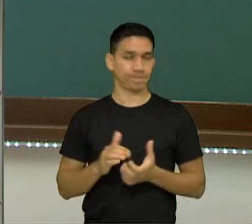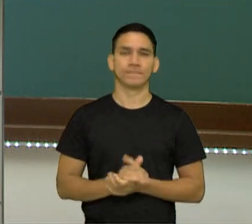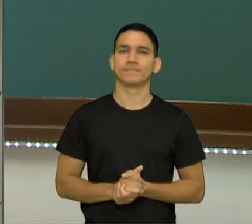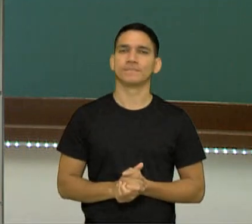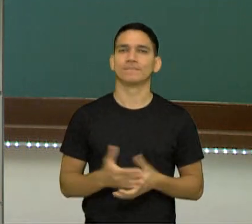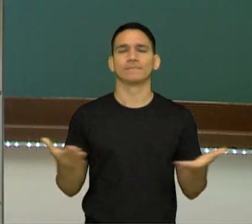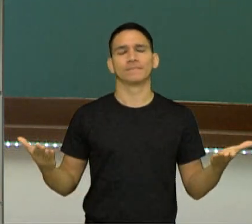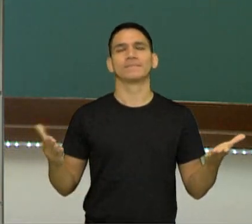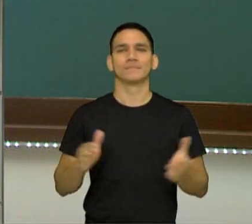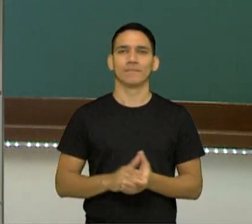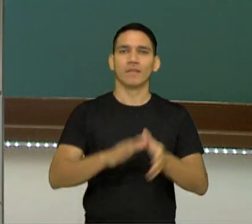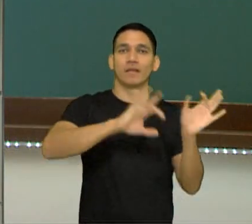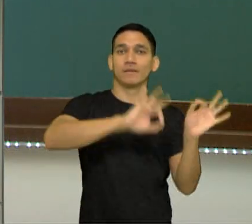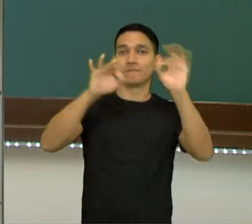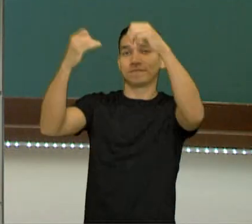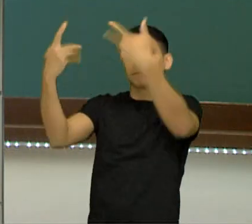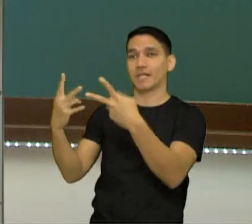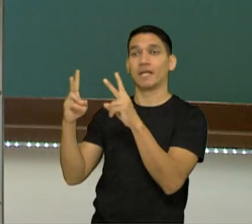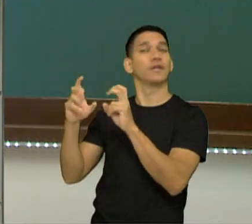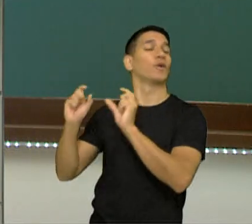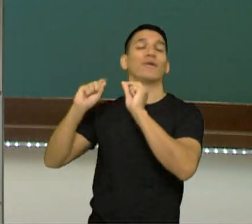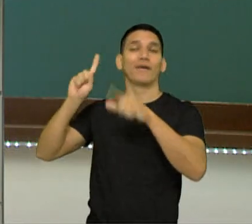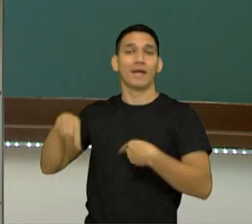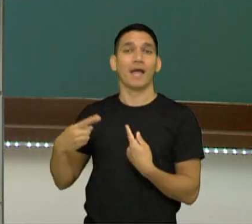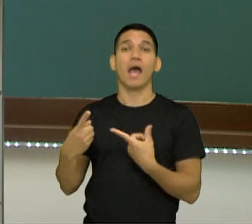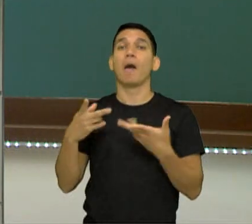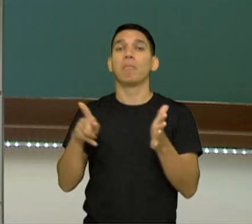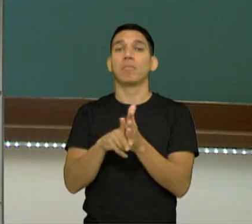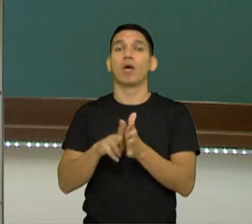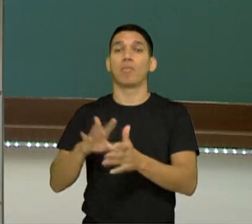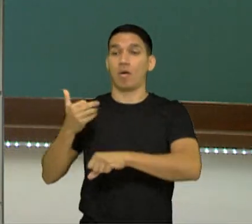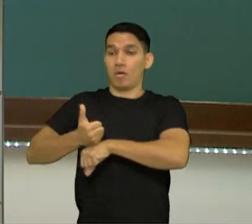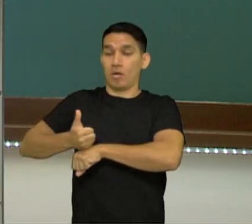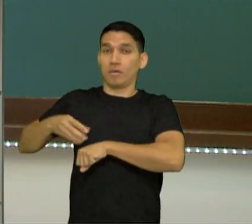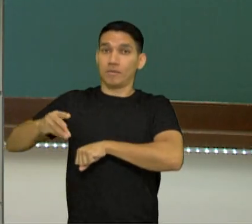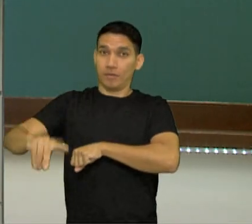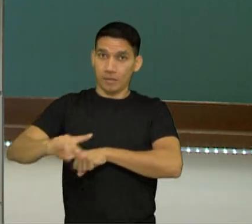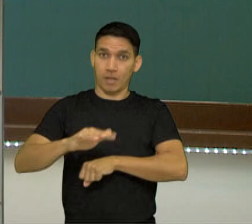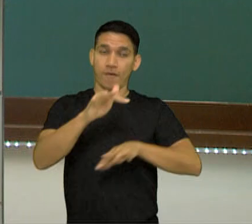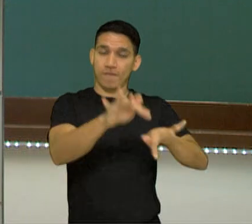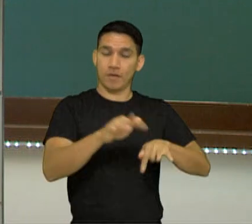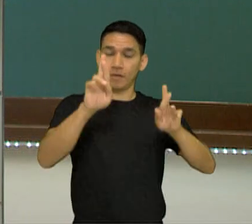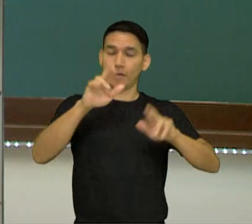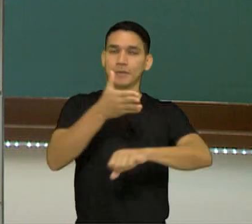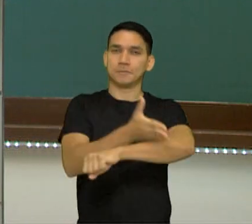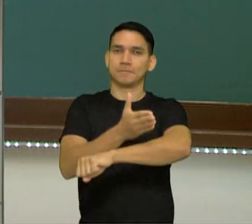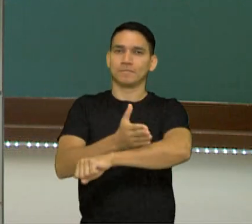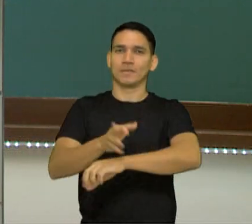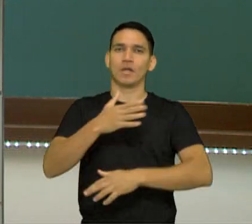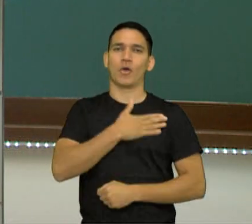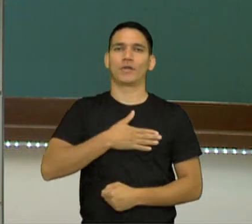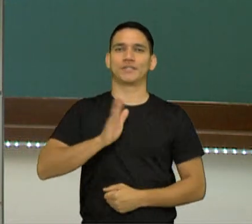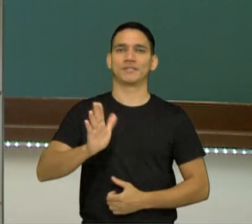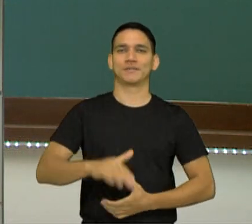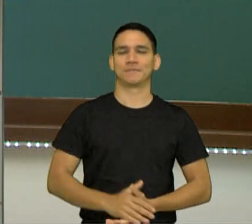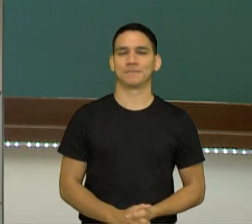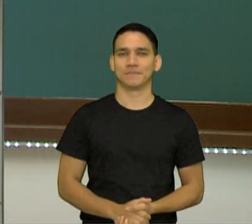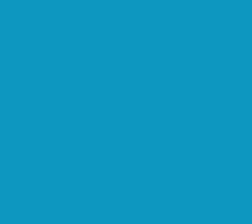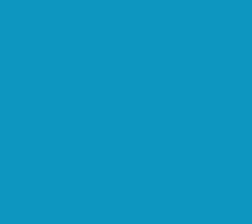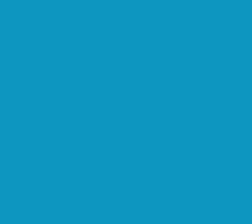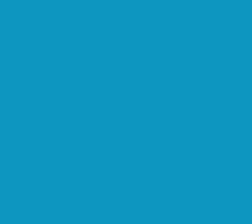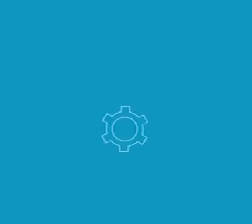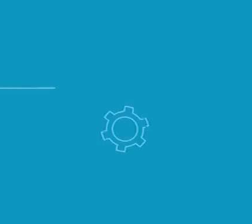bom então Neste vídeo nós falamos sobre os senhores feudais na Idade Média espero que vocês tenham gostado e até